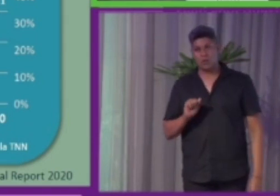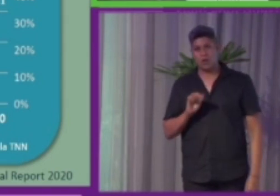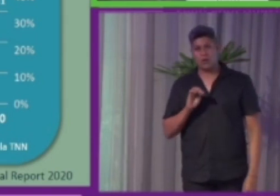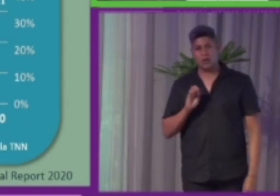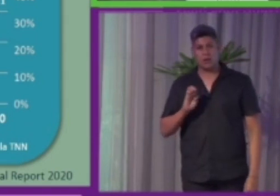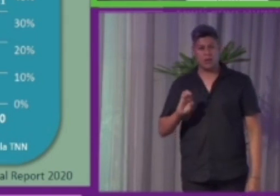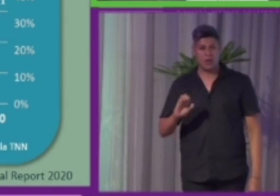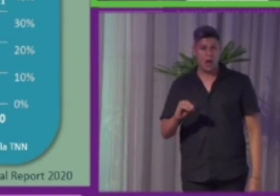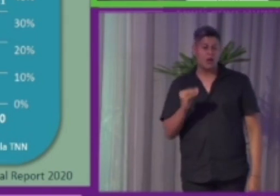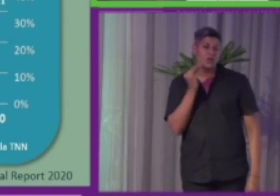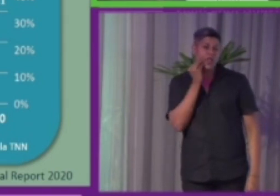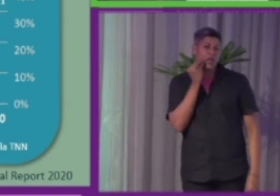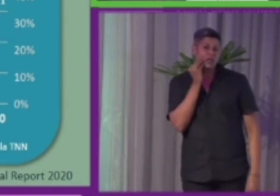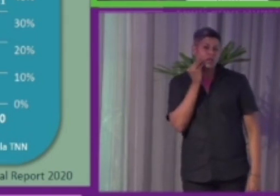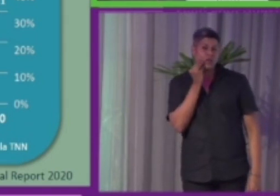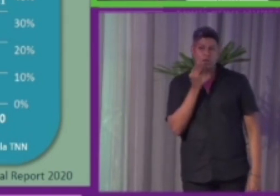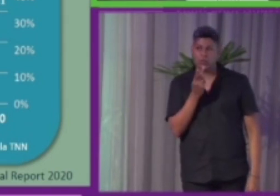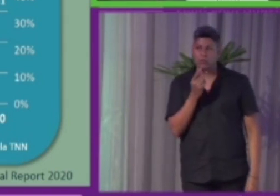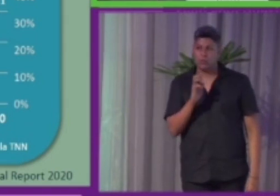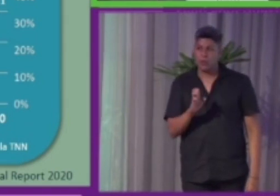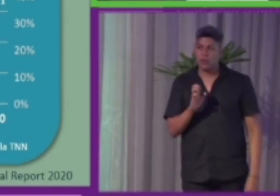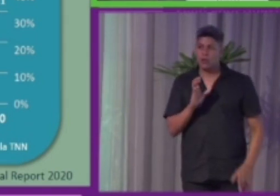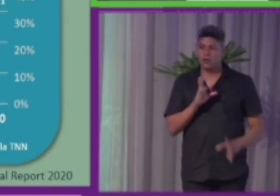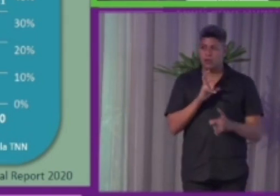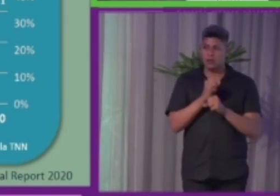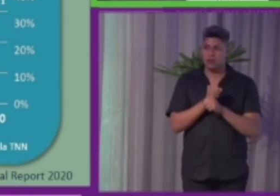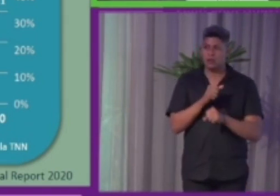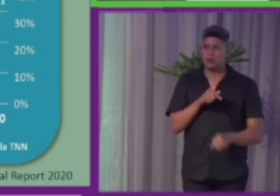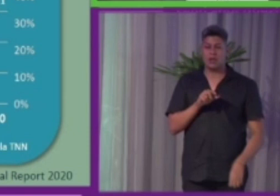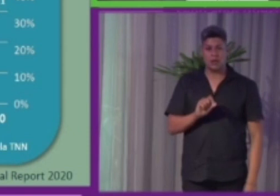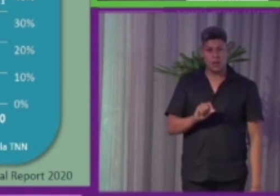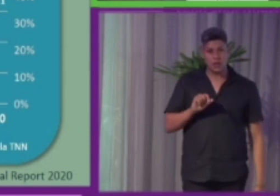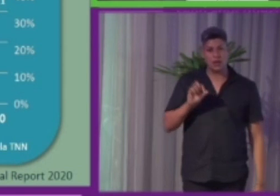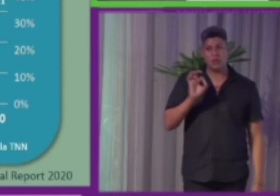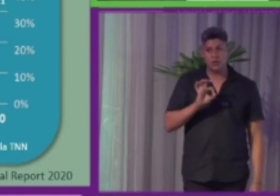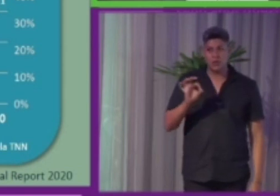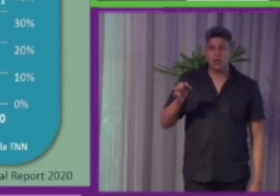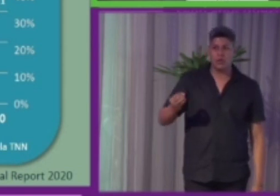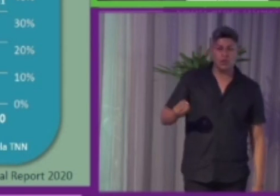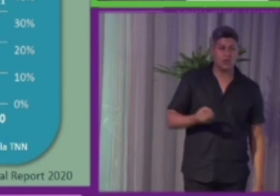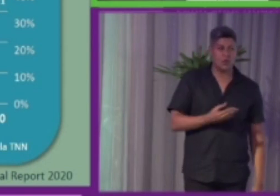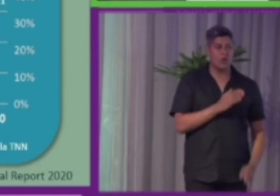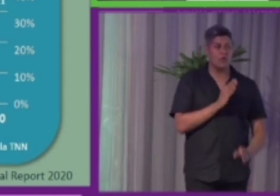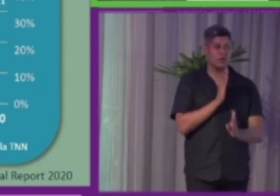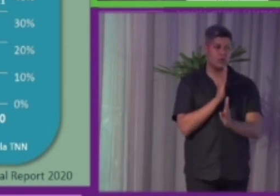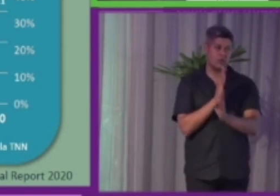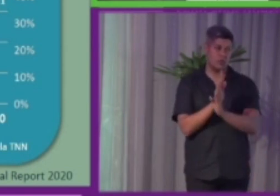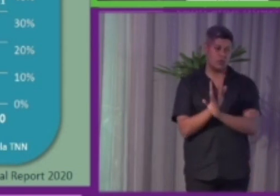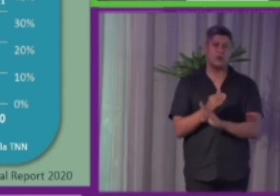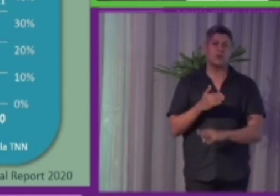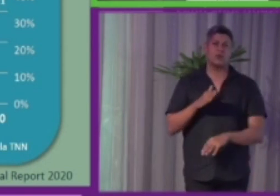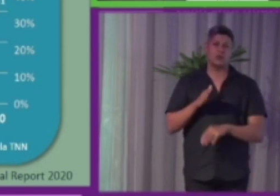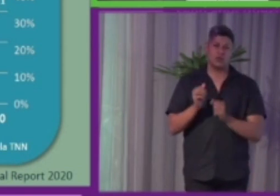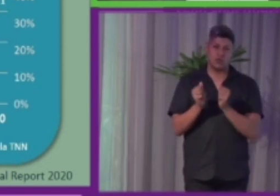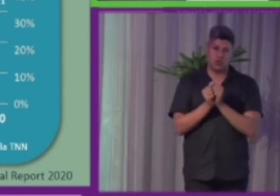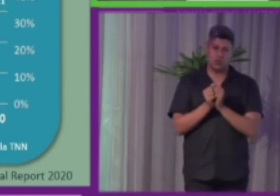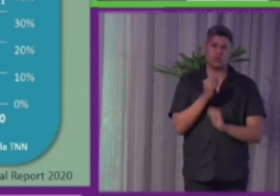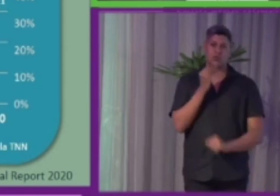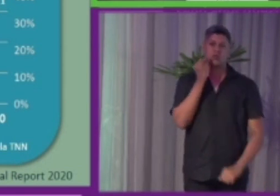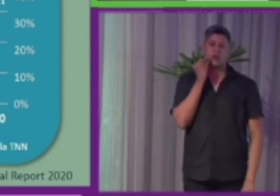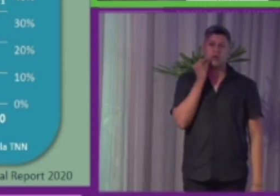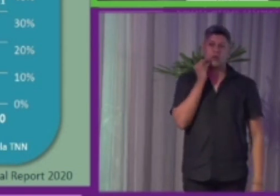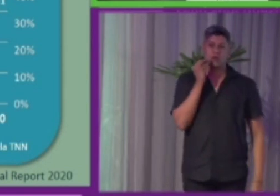pezinho, praticamente 70% dos novos diagnósticos de fibrose cística é realizado por meio do teste de